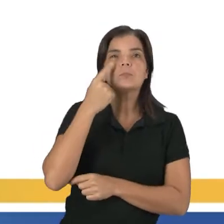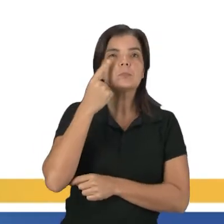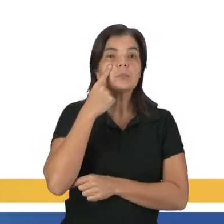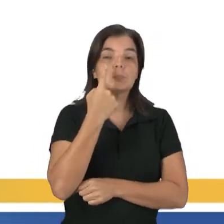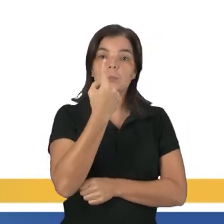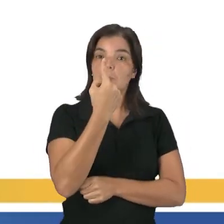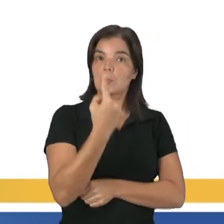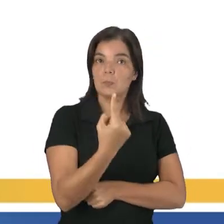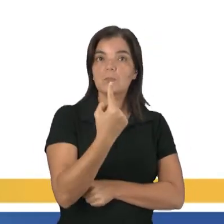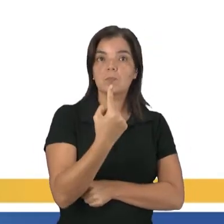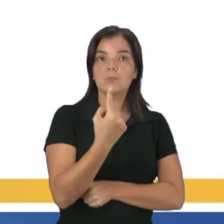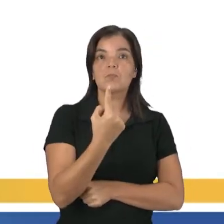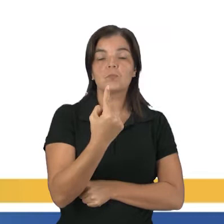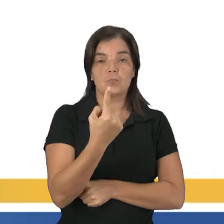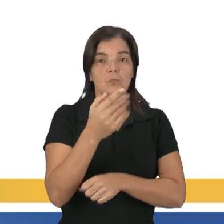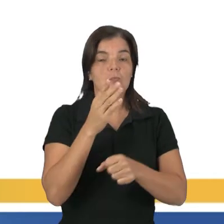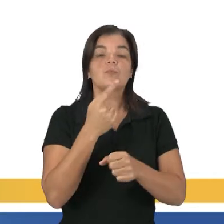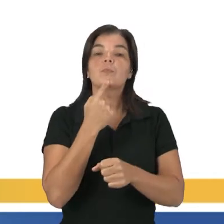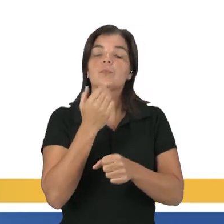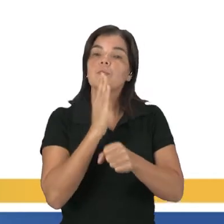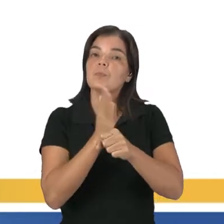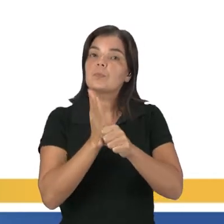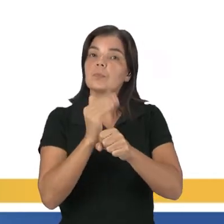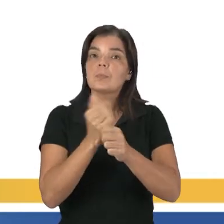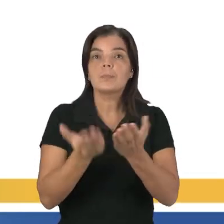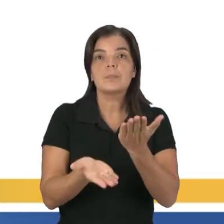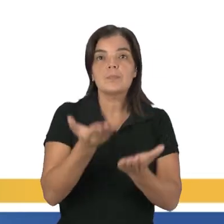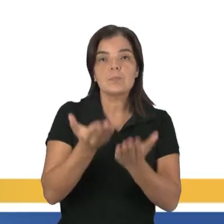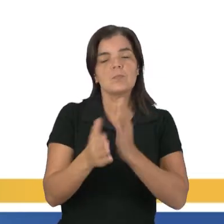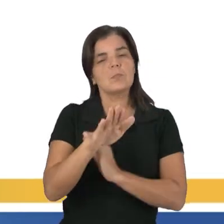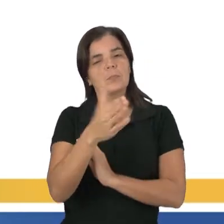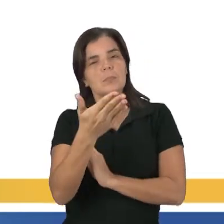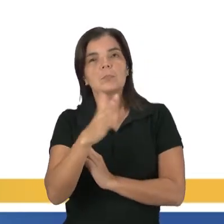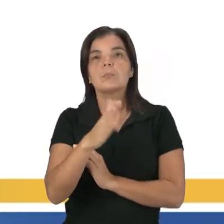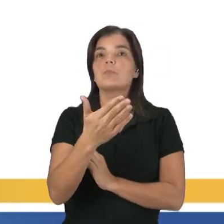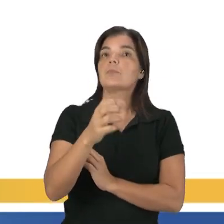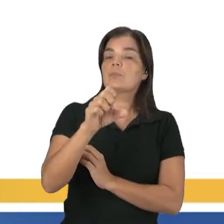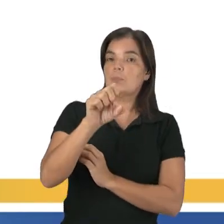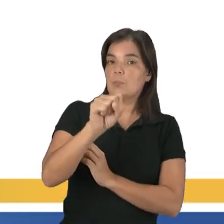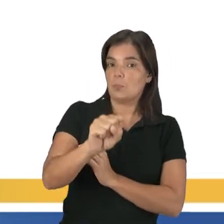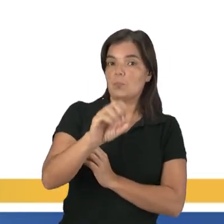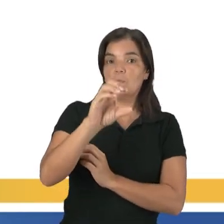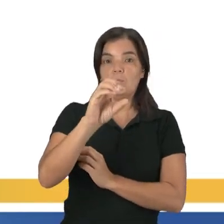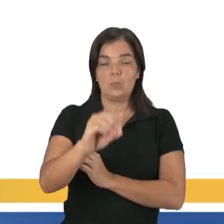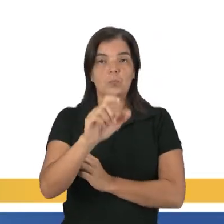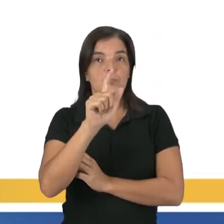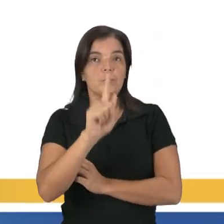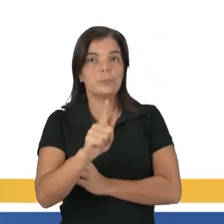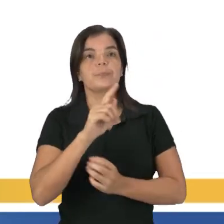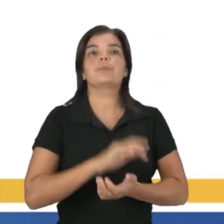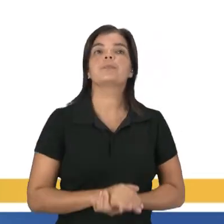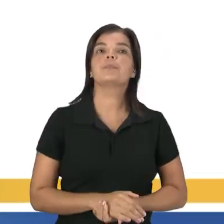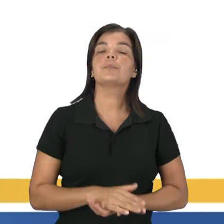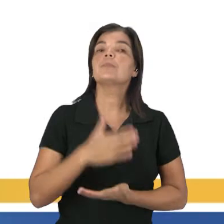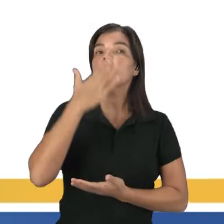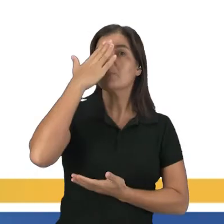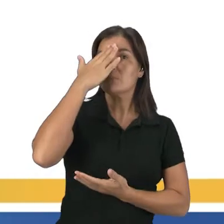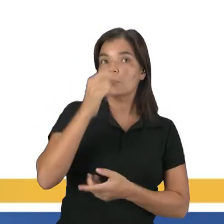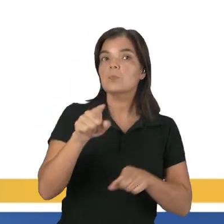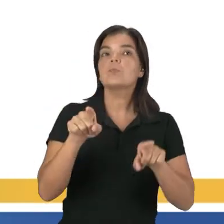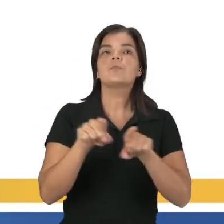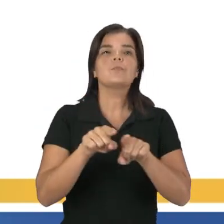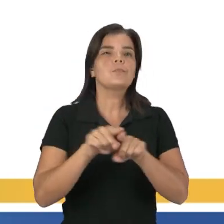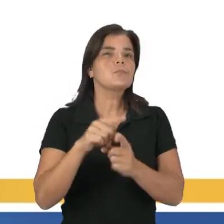descobriu que a unidade de tomate pesa, em média, tá, 80 gramas, né?